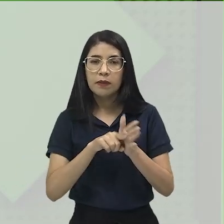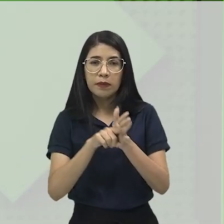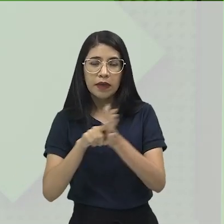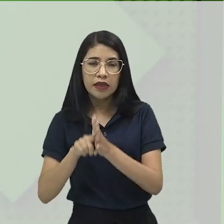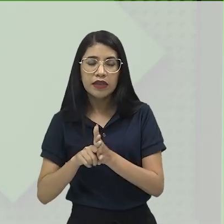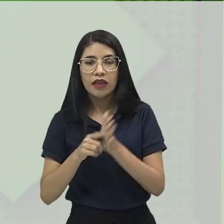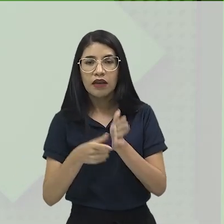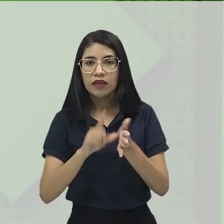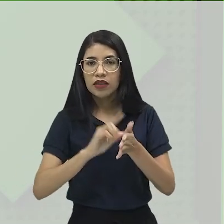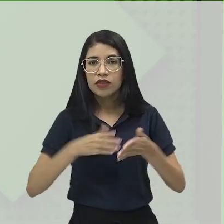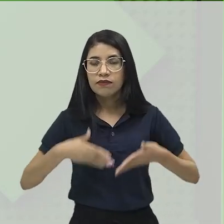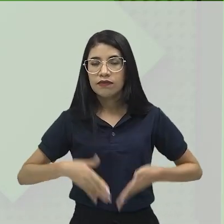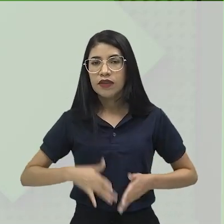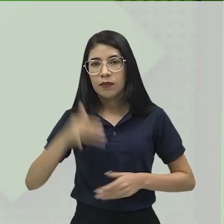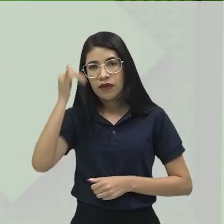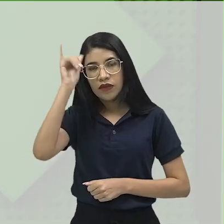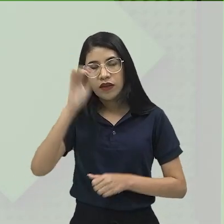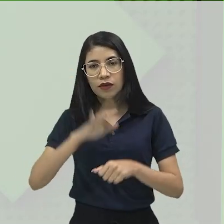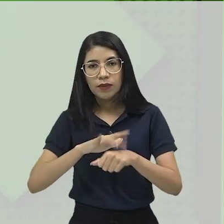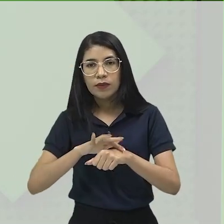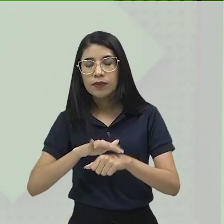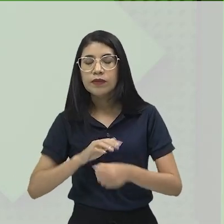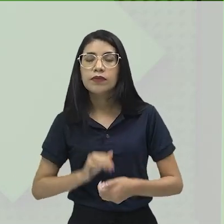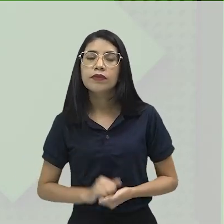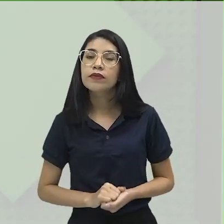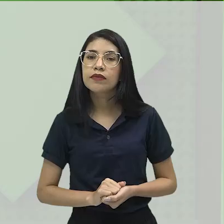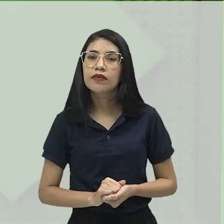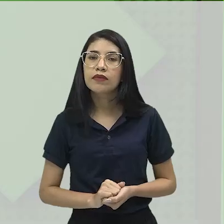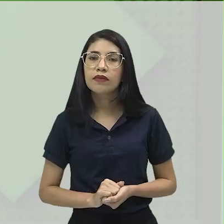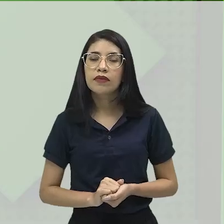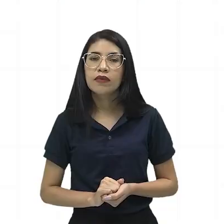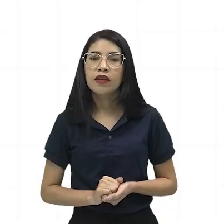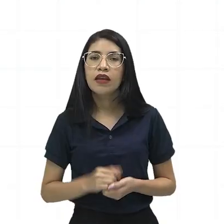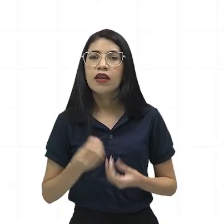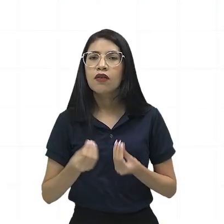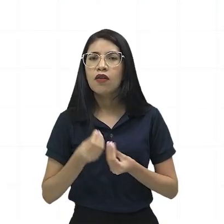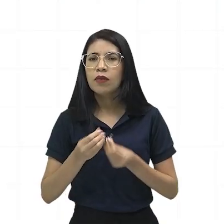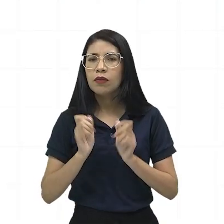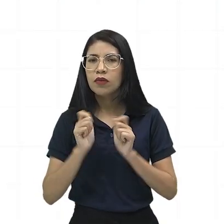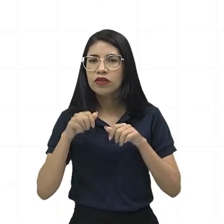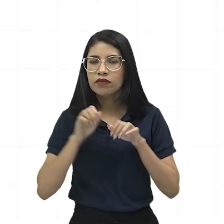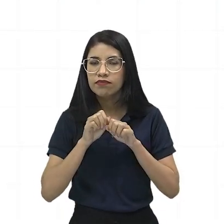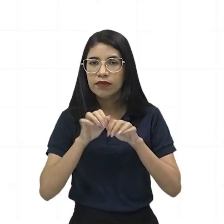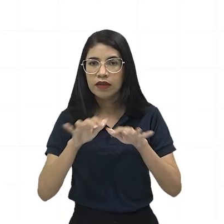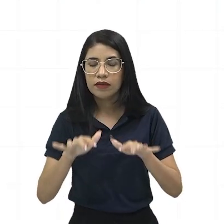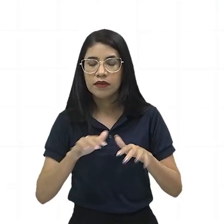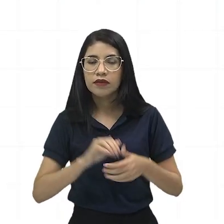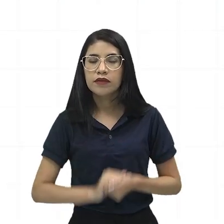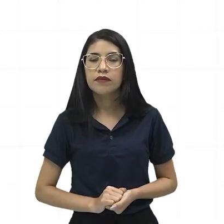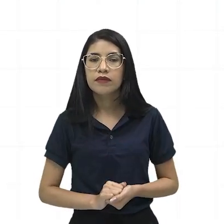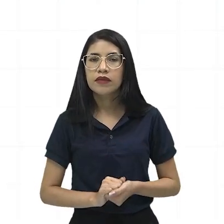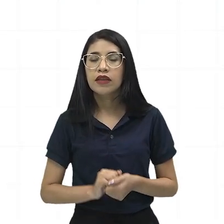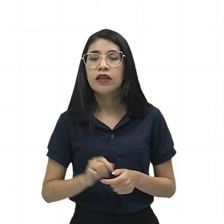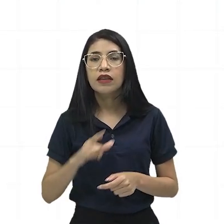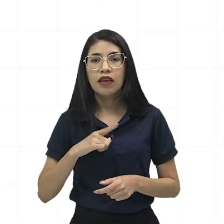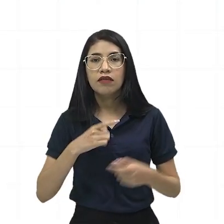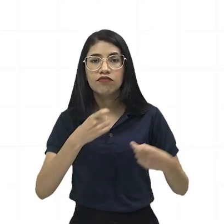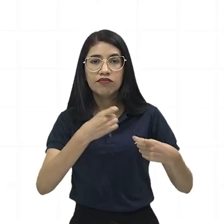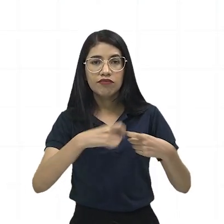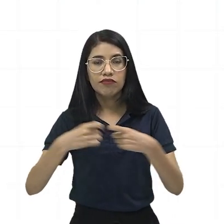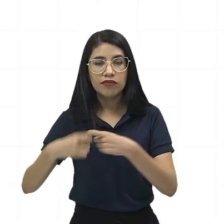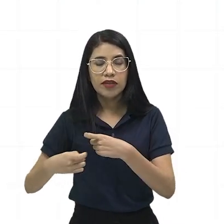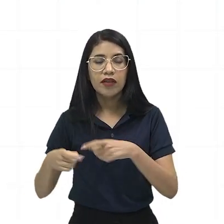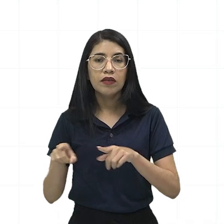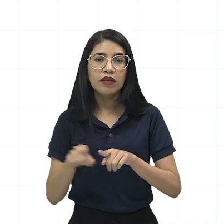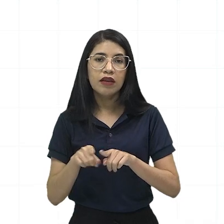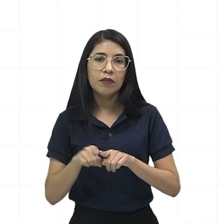para se prevenir. E a gente vem aí, né, com a forma de transmissão, a gente já conhece. Além do contato sexual,